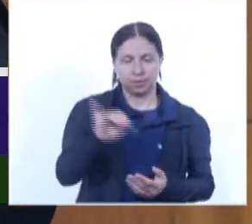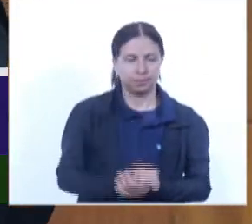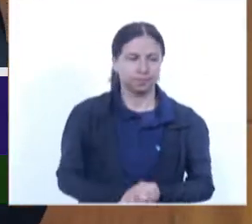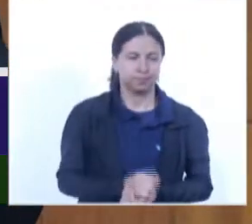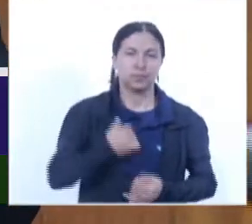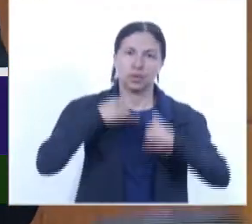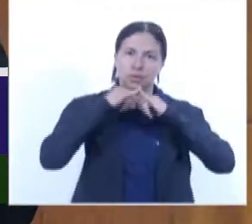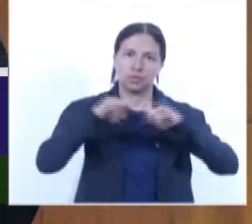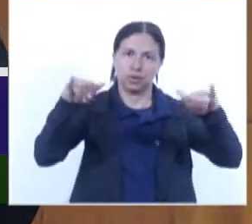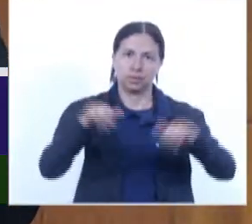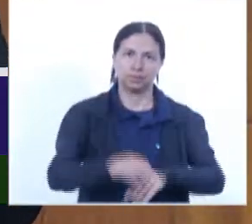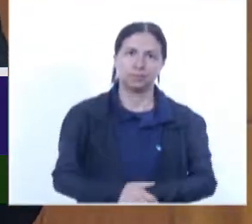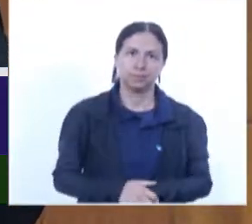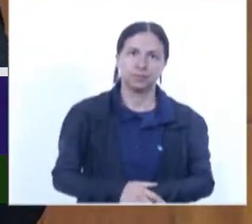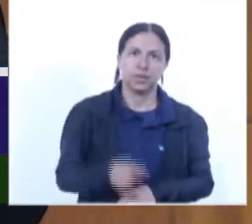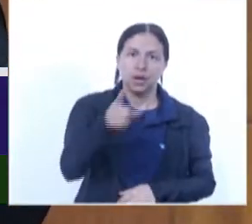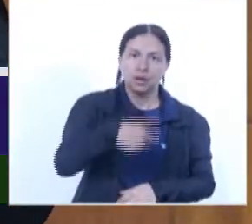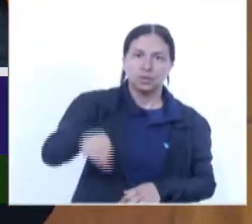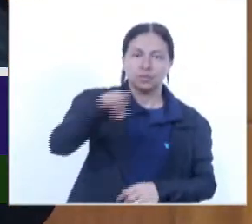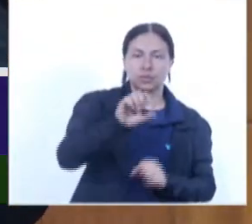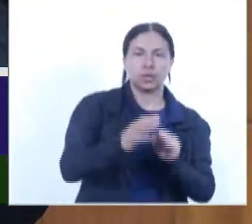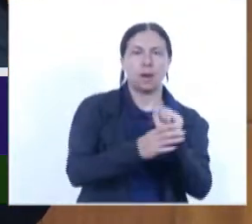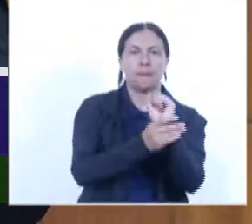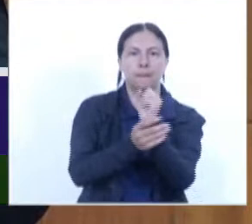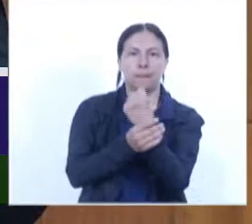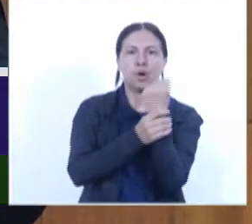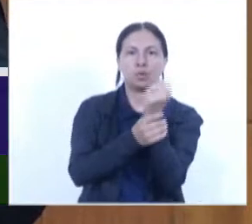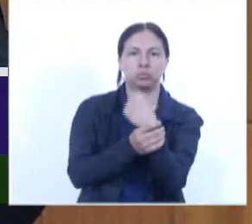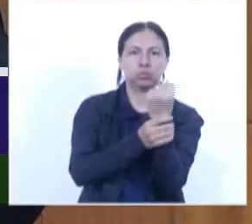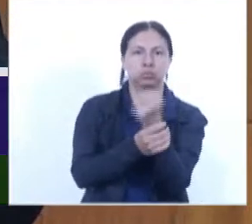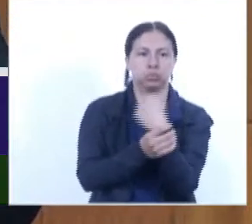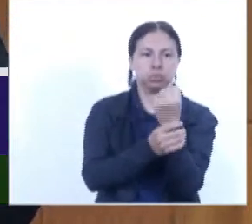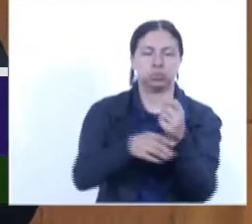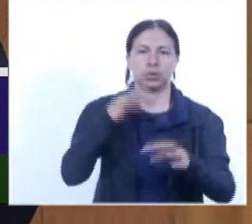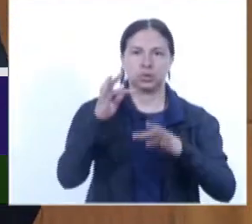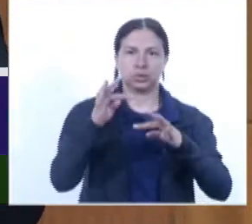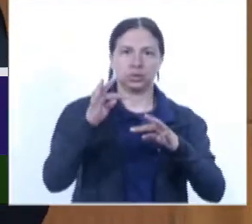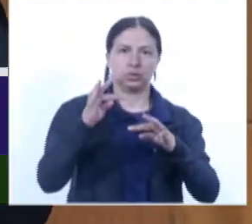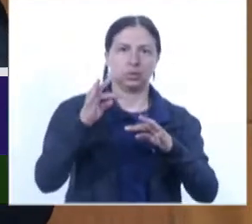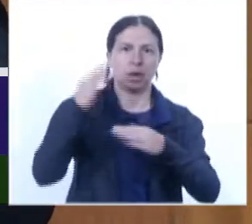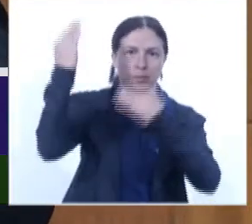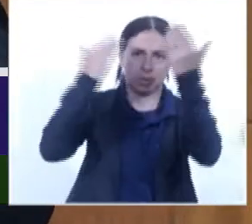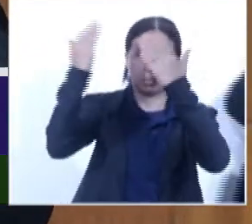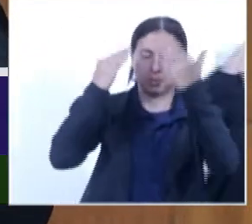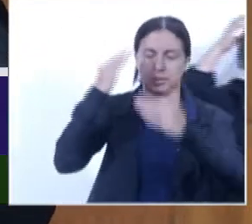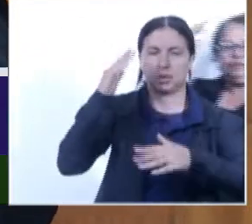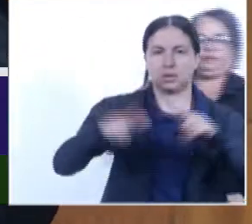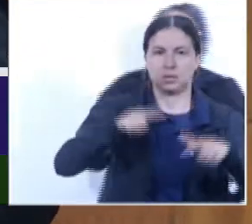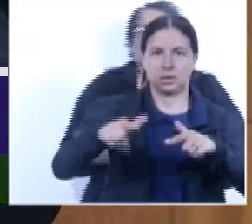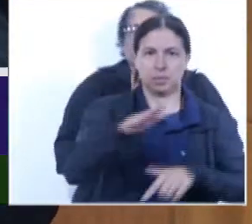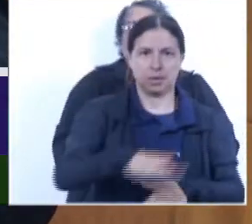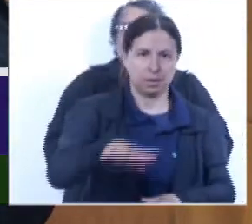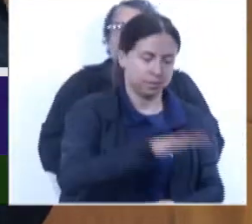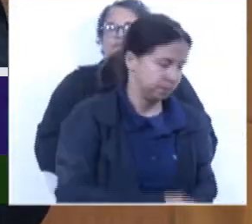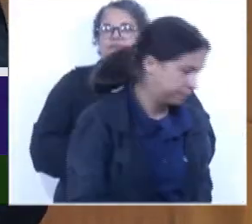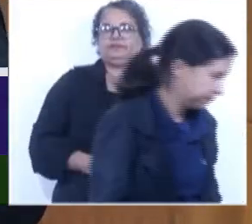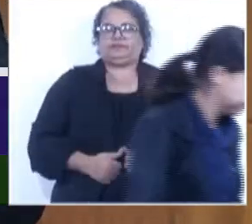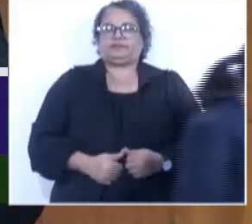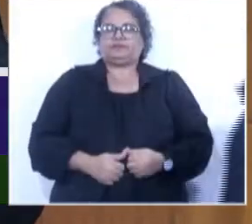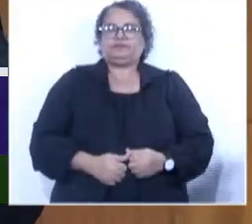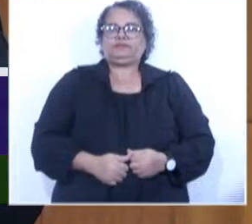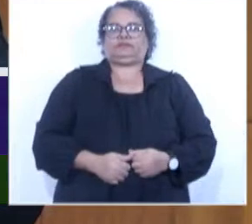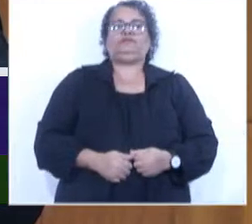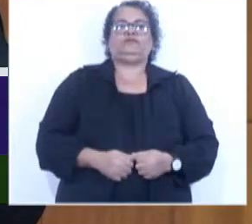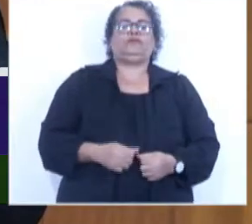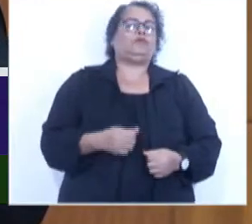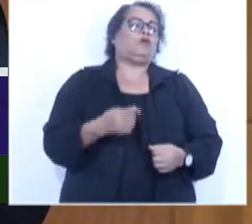eu tenho para dar agora é para os fisioterapeutas e terapeutas ocupacionais aqui da cidade de Uberlândia né duas carreiras